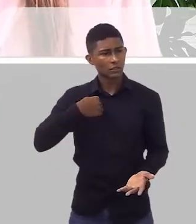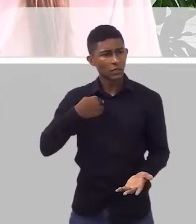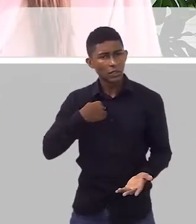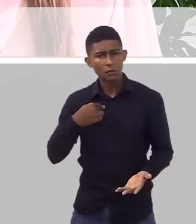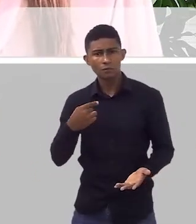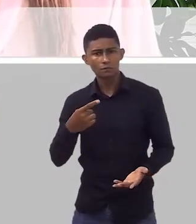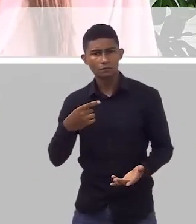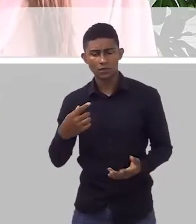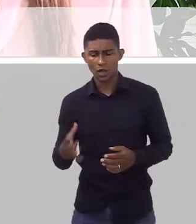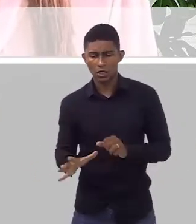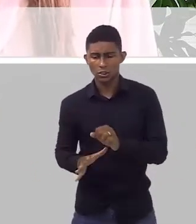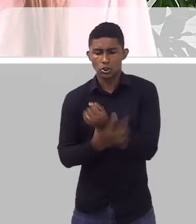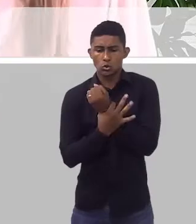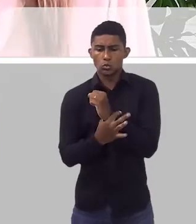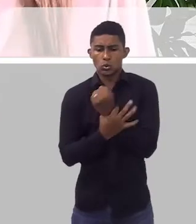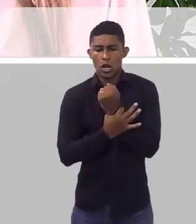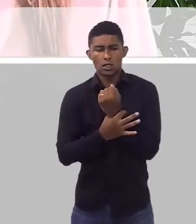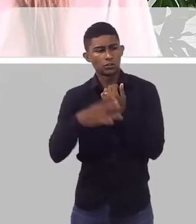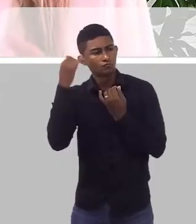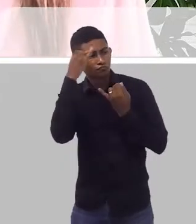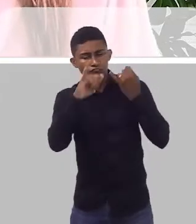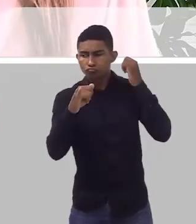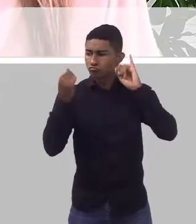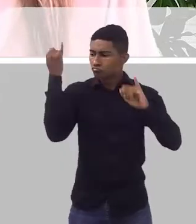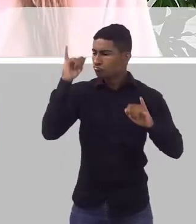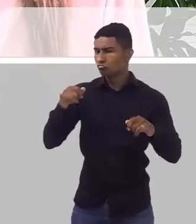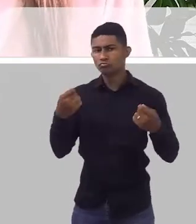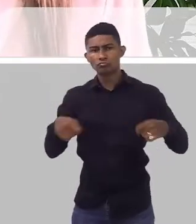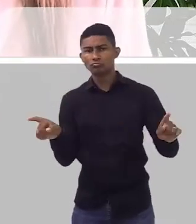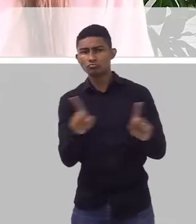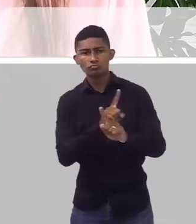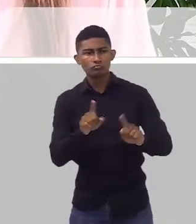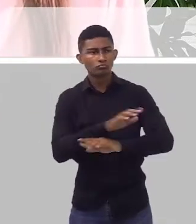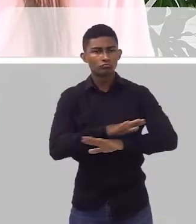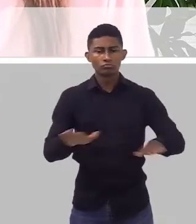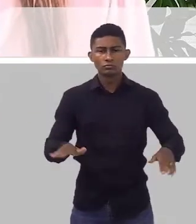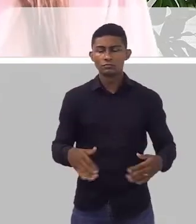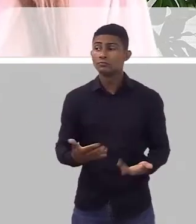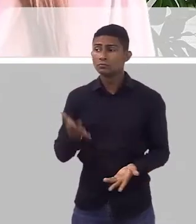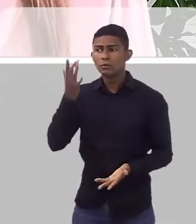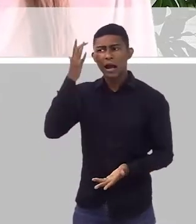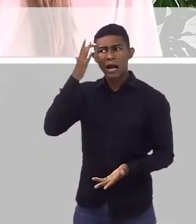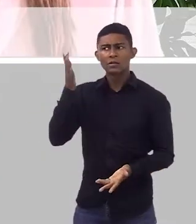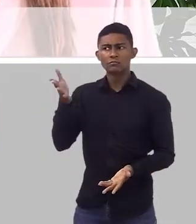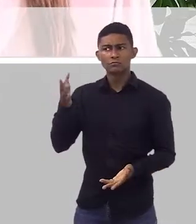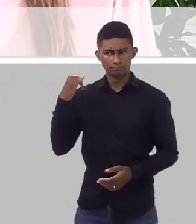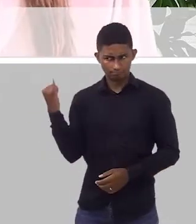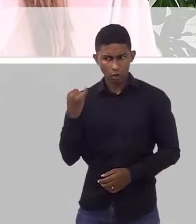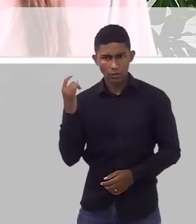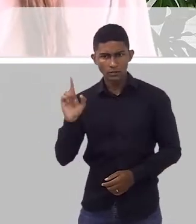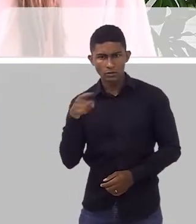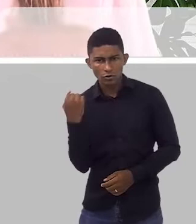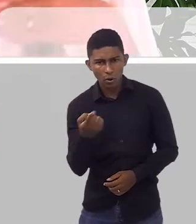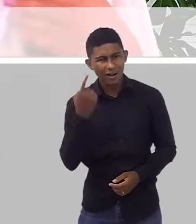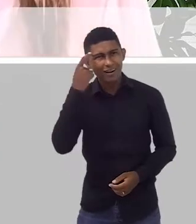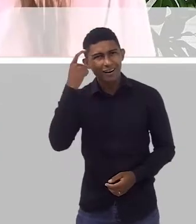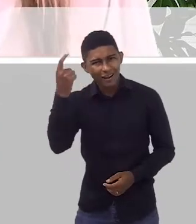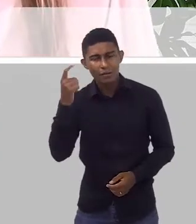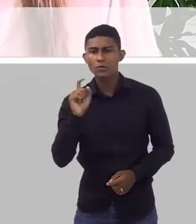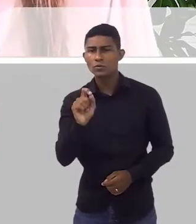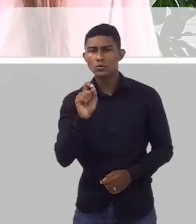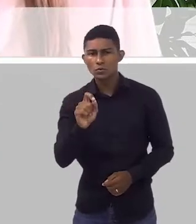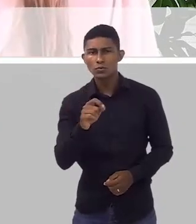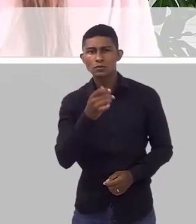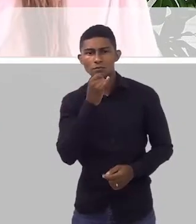seguir determinados protocolos de segurança para prevenção mesmo, né? Ainda é importante a gente continuar seguindo todas